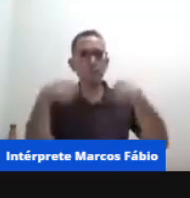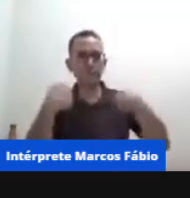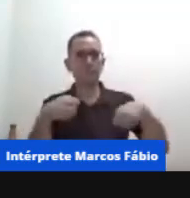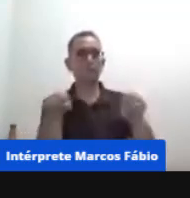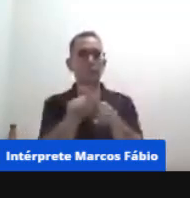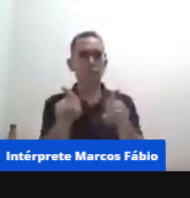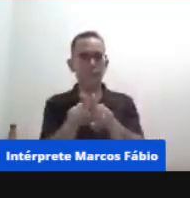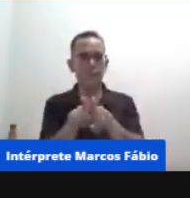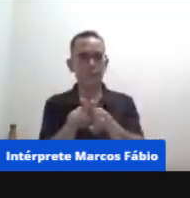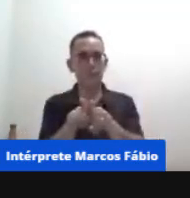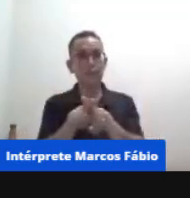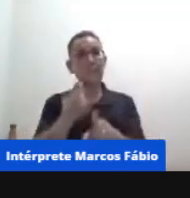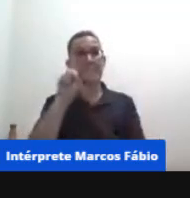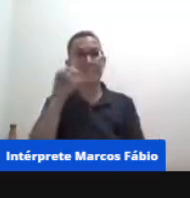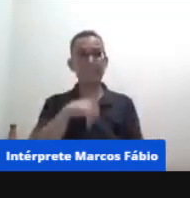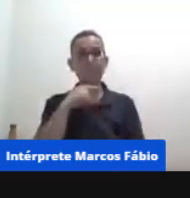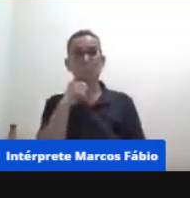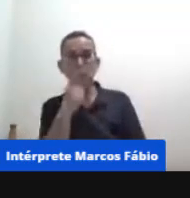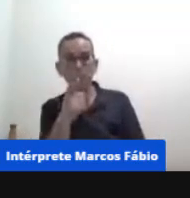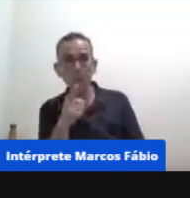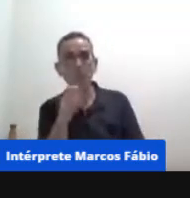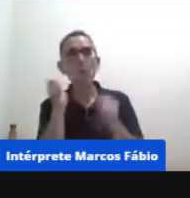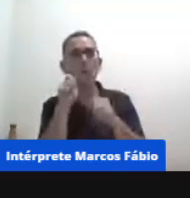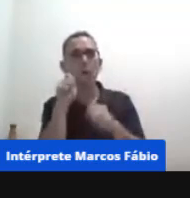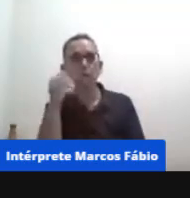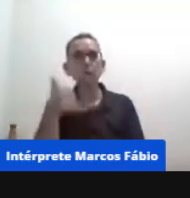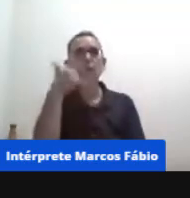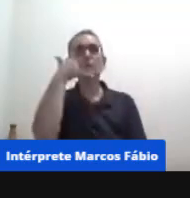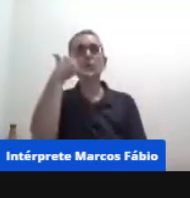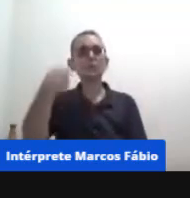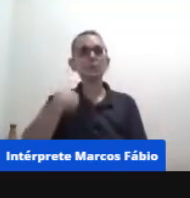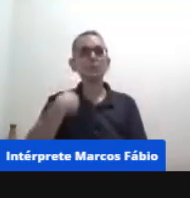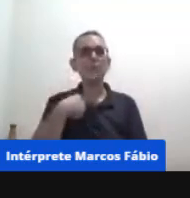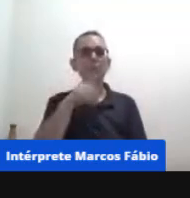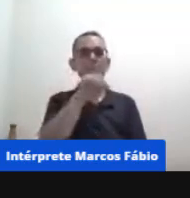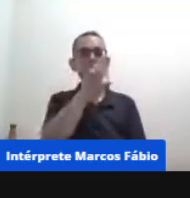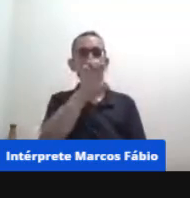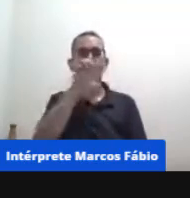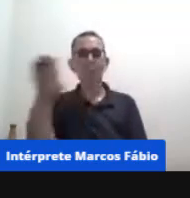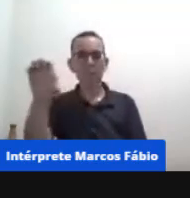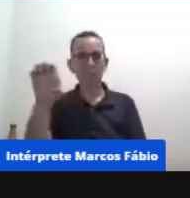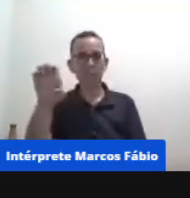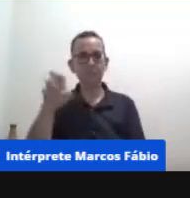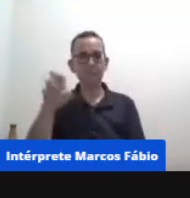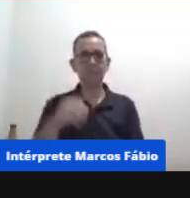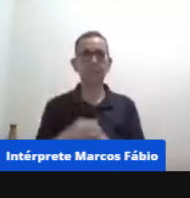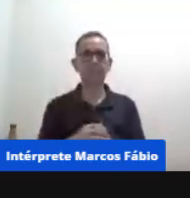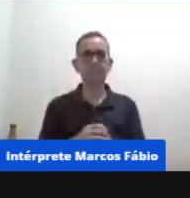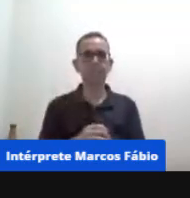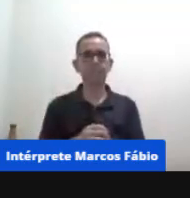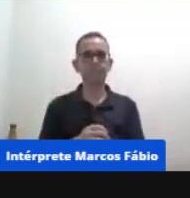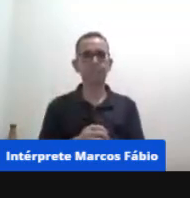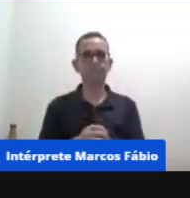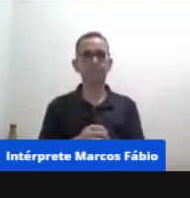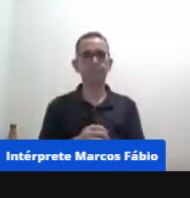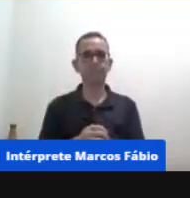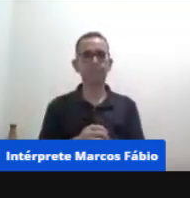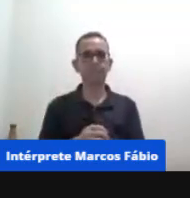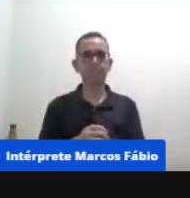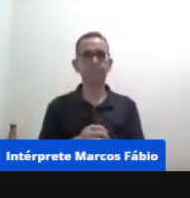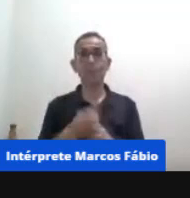ajudar vocês naquilo que for preciso. E em caso de dúvida, é só entrar em contato com a Divisão de Educação Especial.